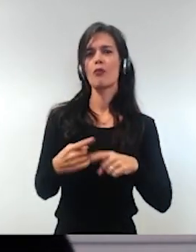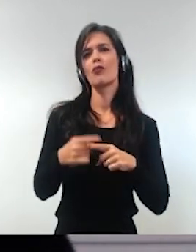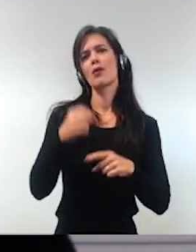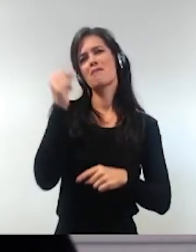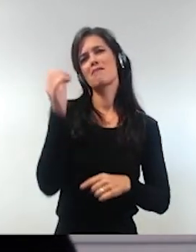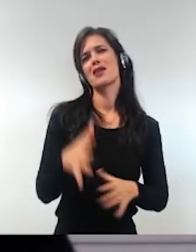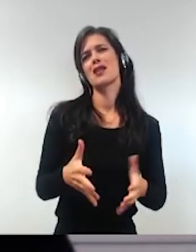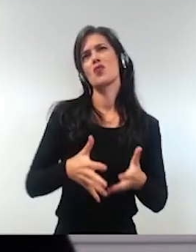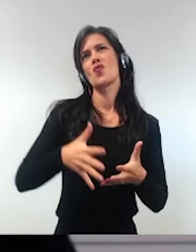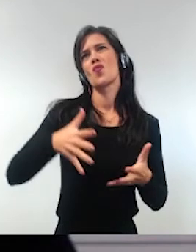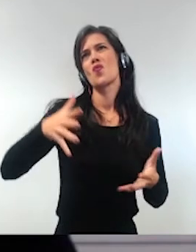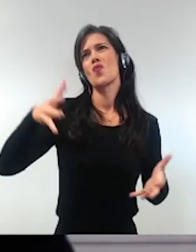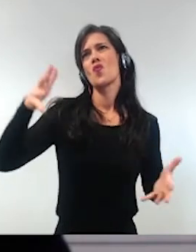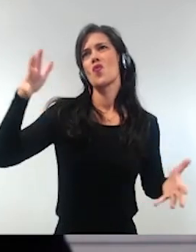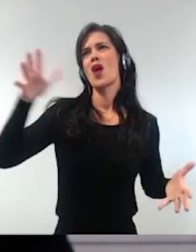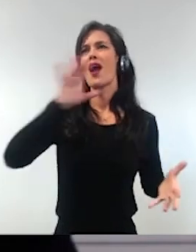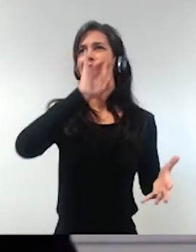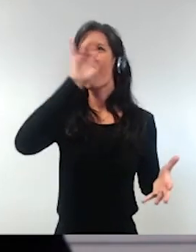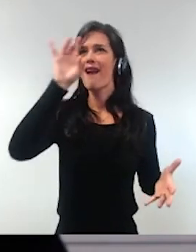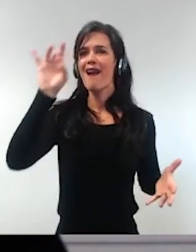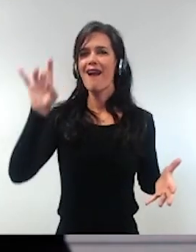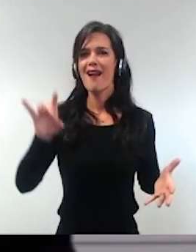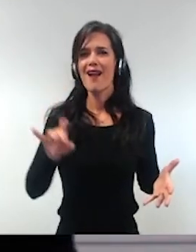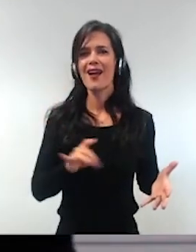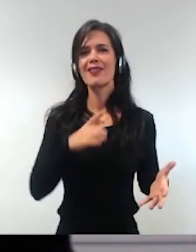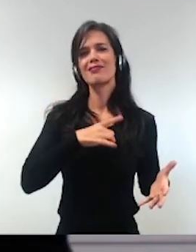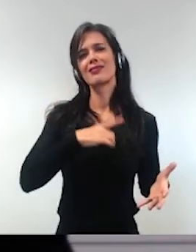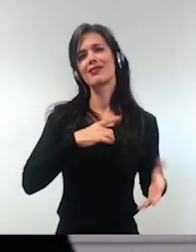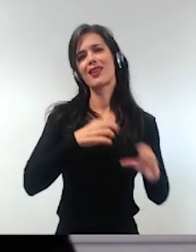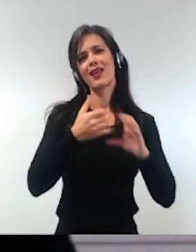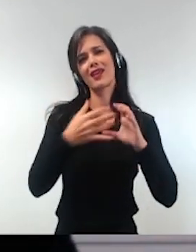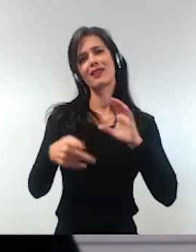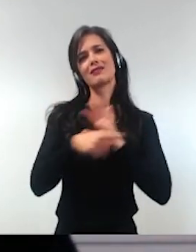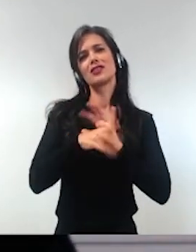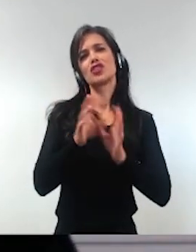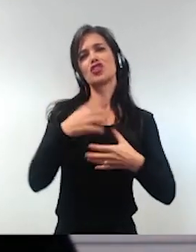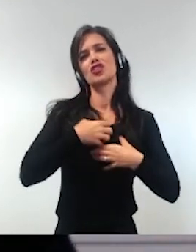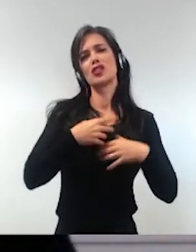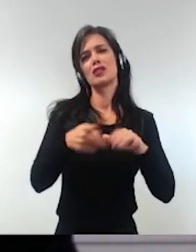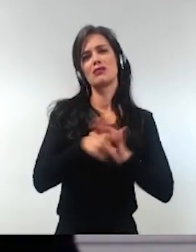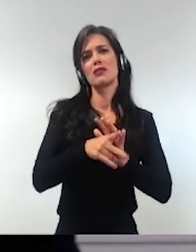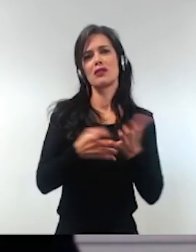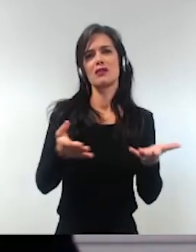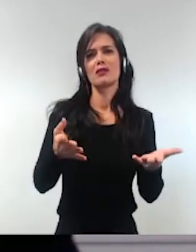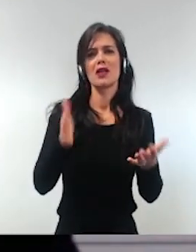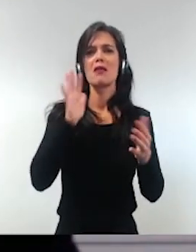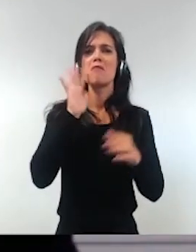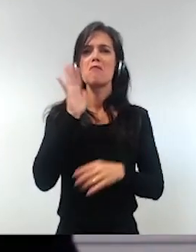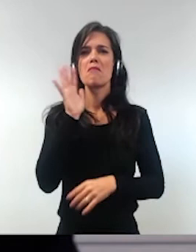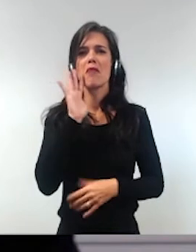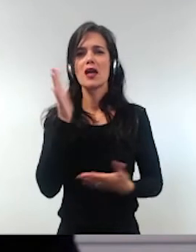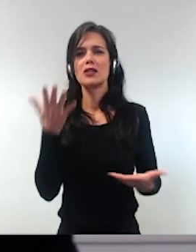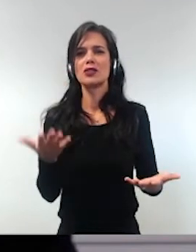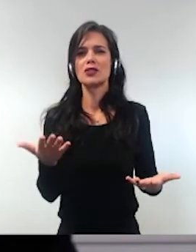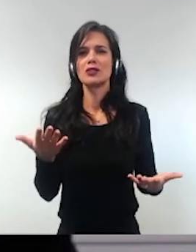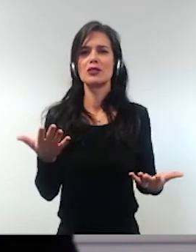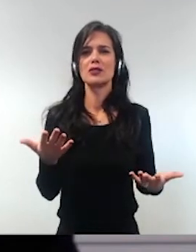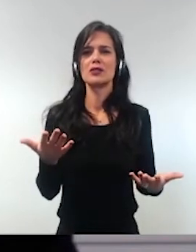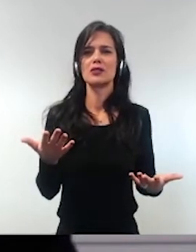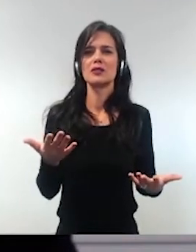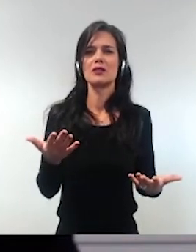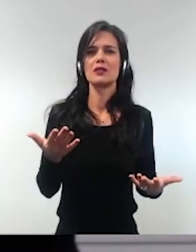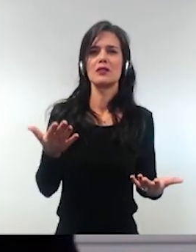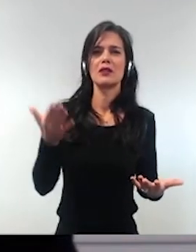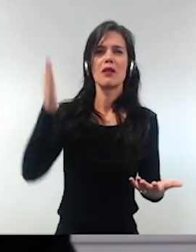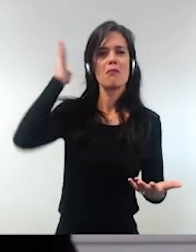continental cada local, cada região tem suas características. Imaginem vocês, com marcas do Pará e